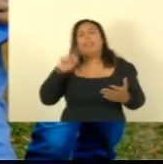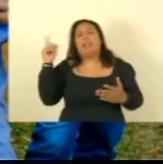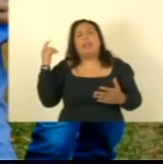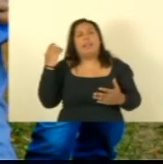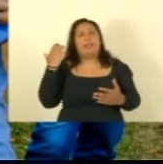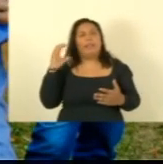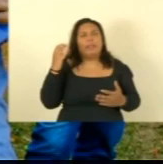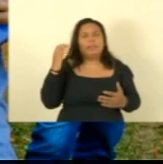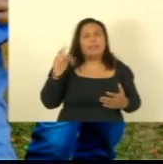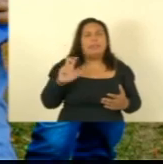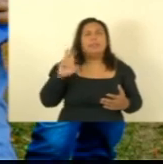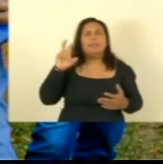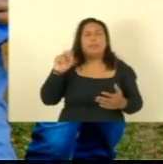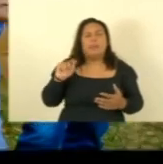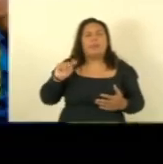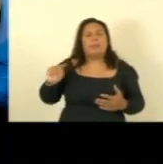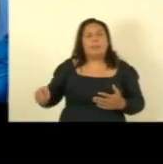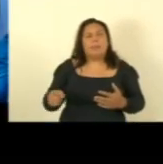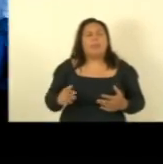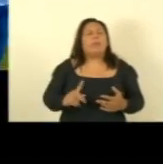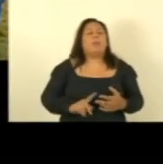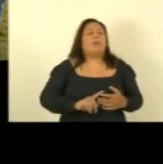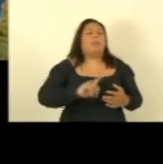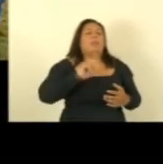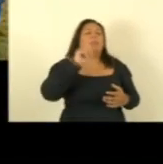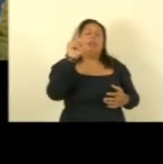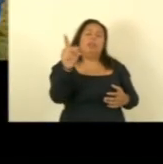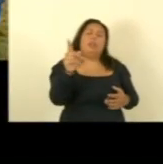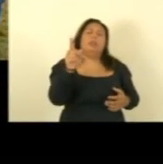Cariacica, repassei 50.